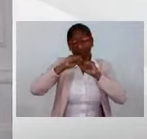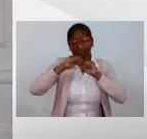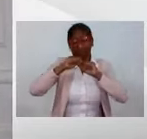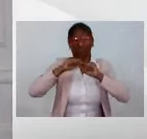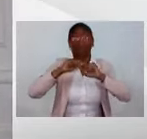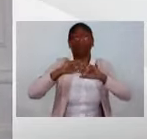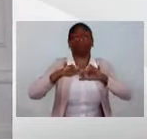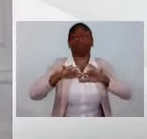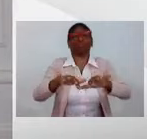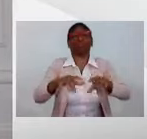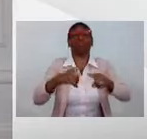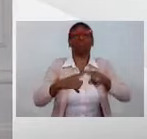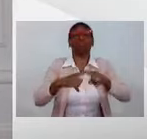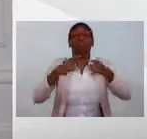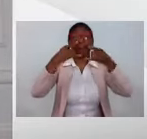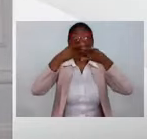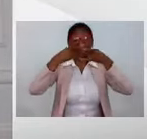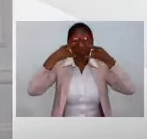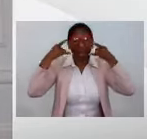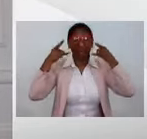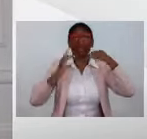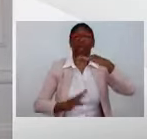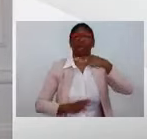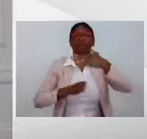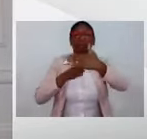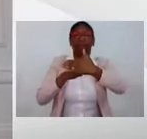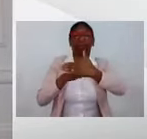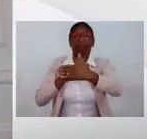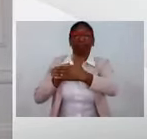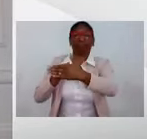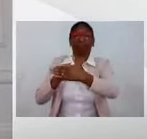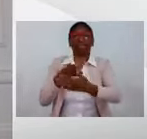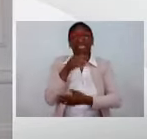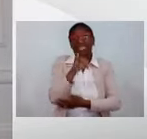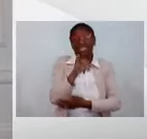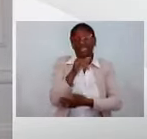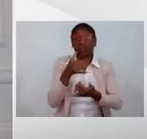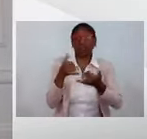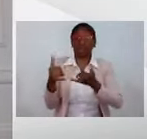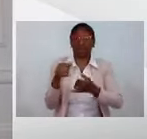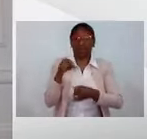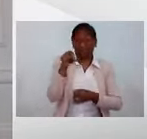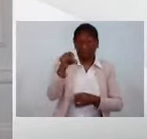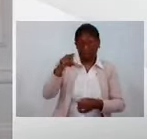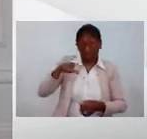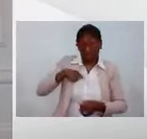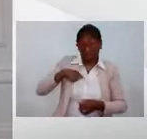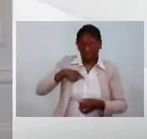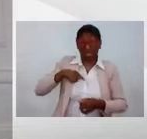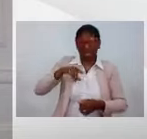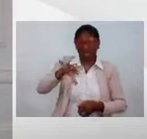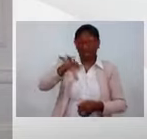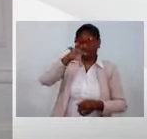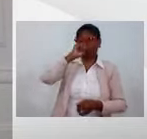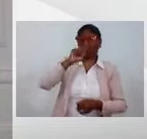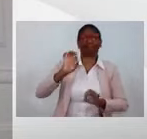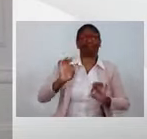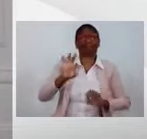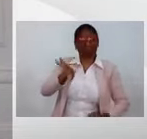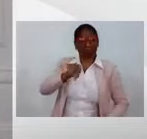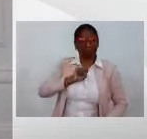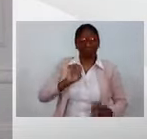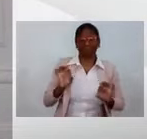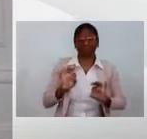uma barreira física para que, se eventualmente a pessoa estiver contaminada, não contamine as pessoas à sua volta